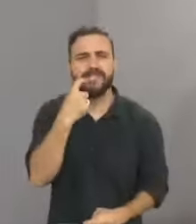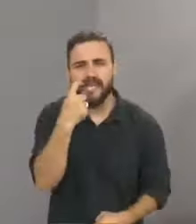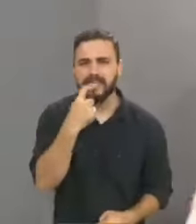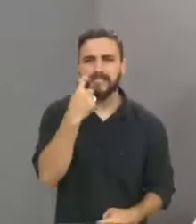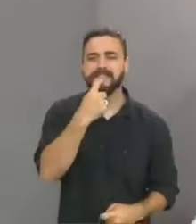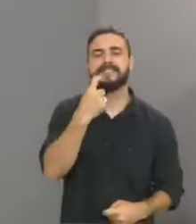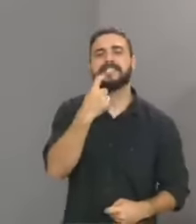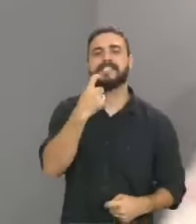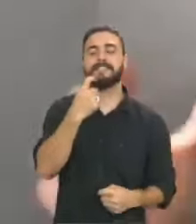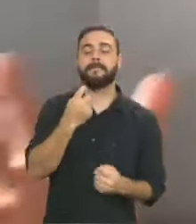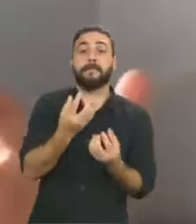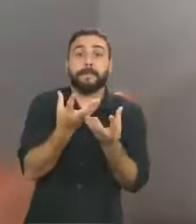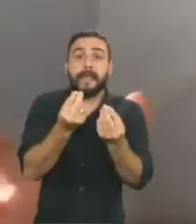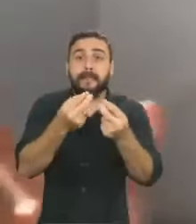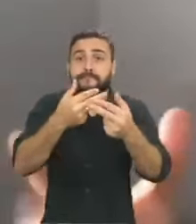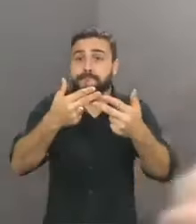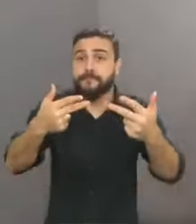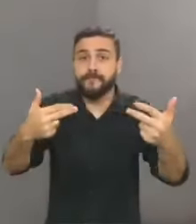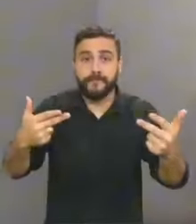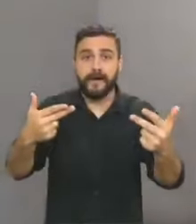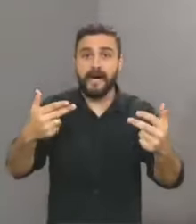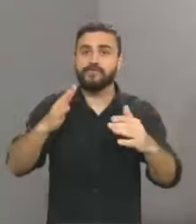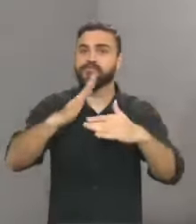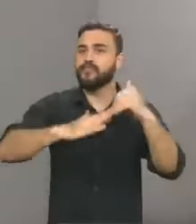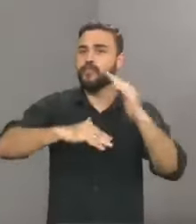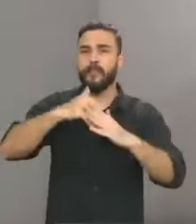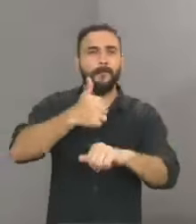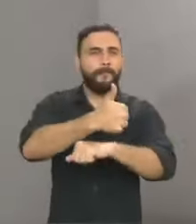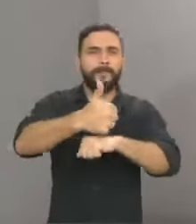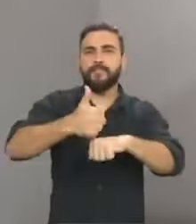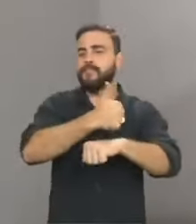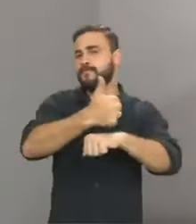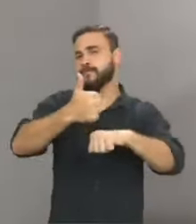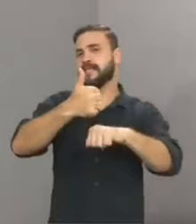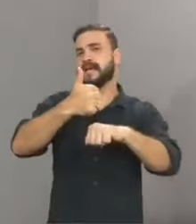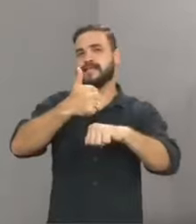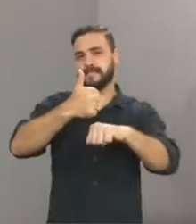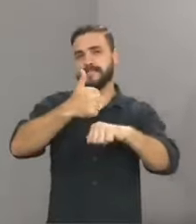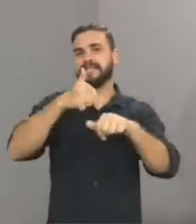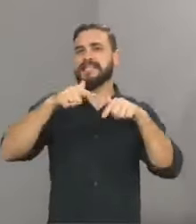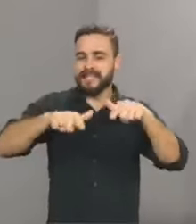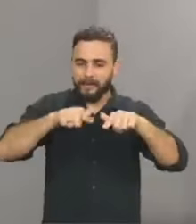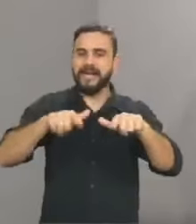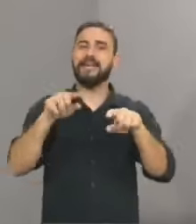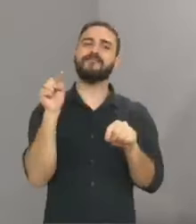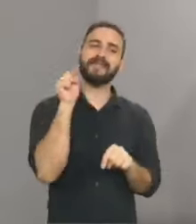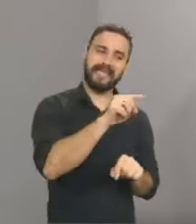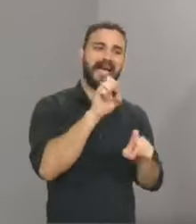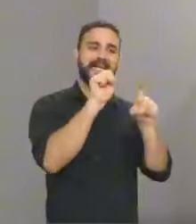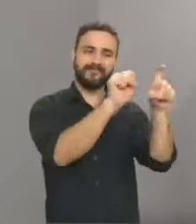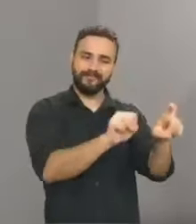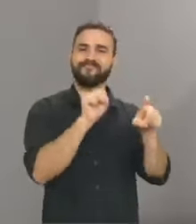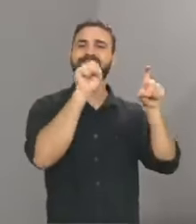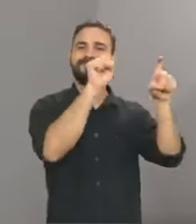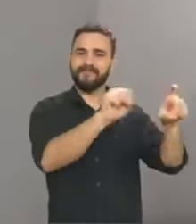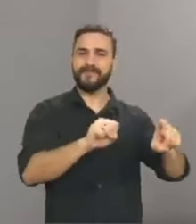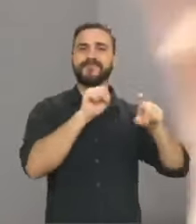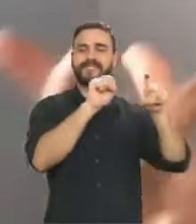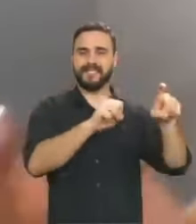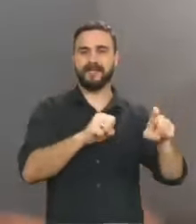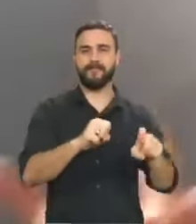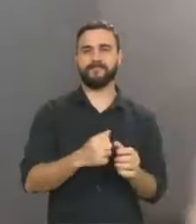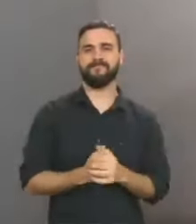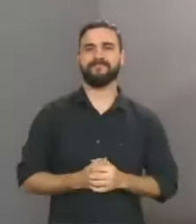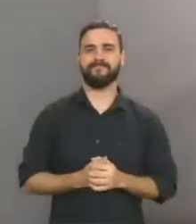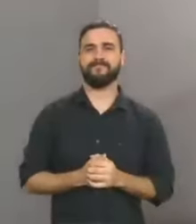enfim, enfermeiros, agentes. Essa edição passada foi a edição que recebeu